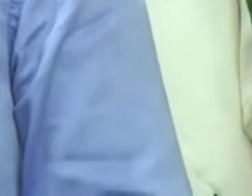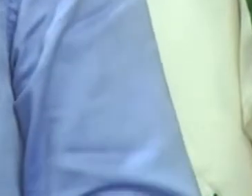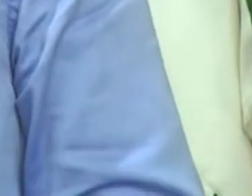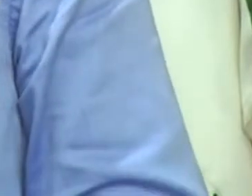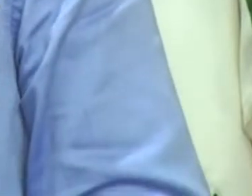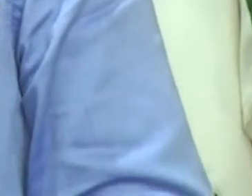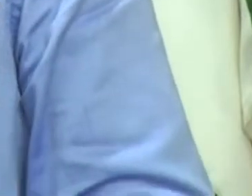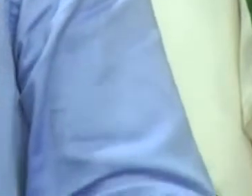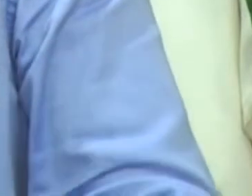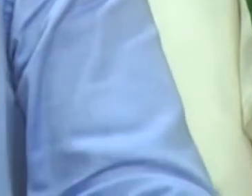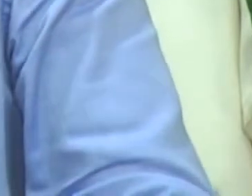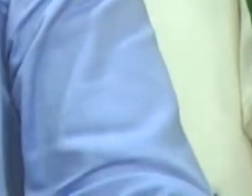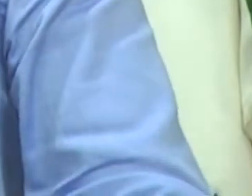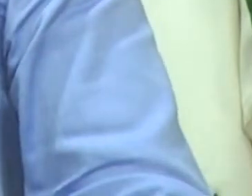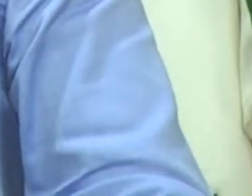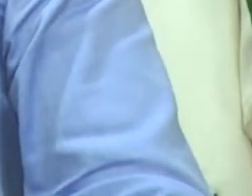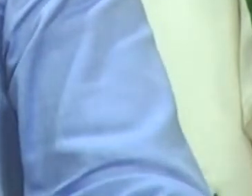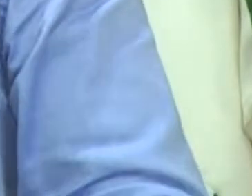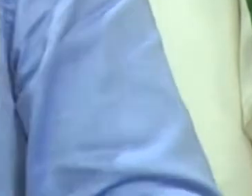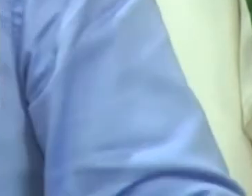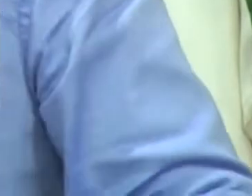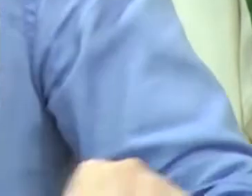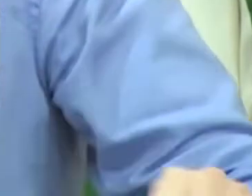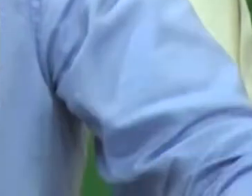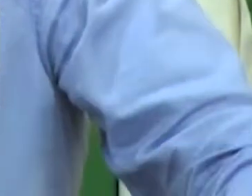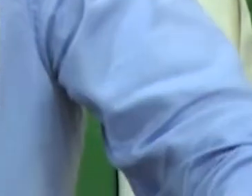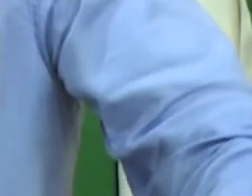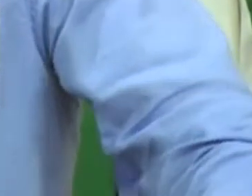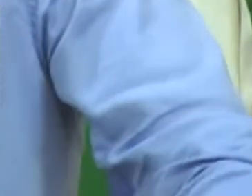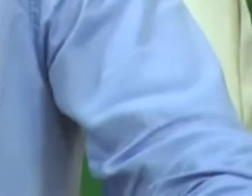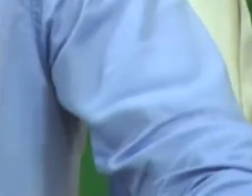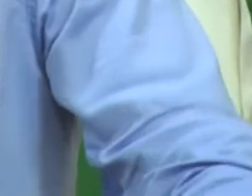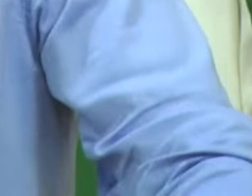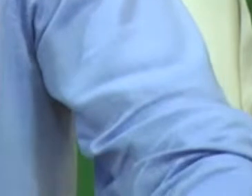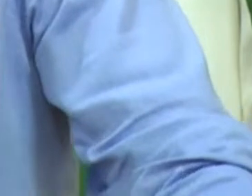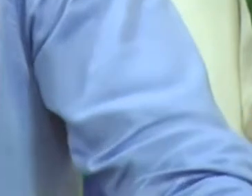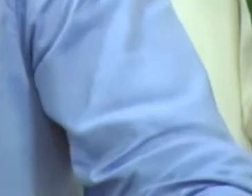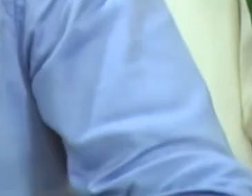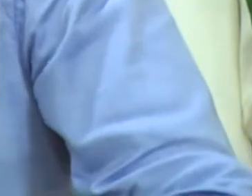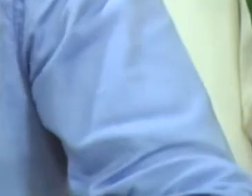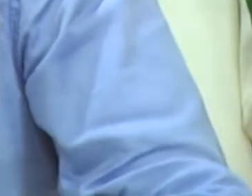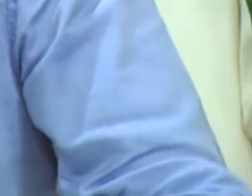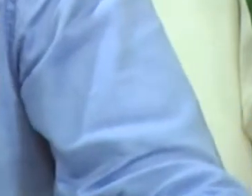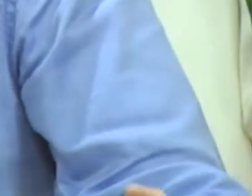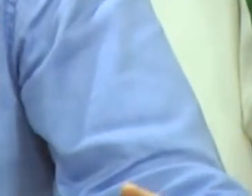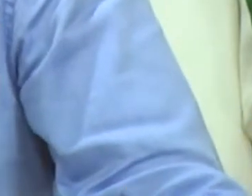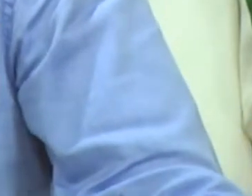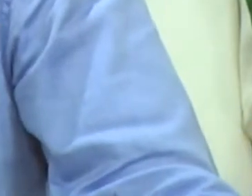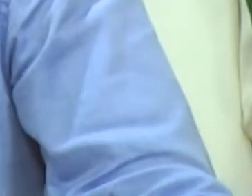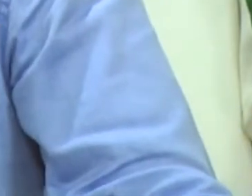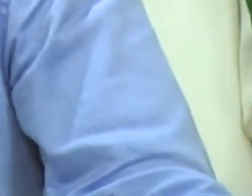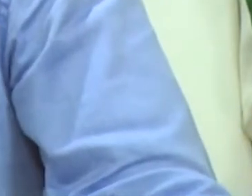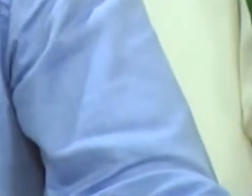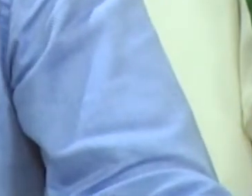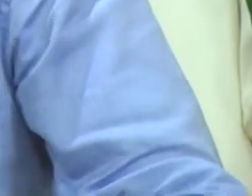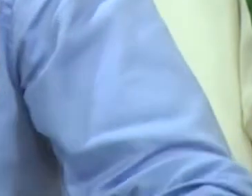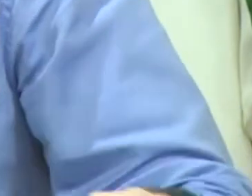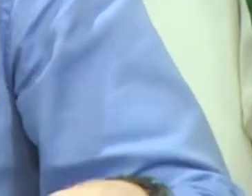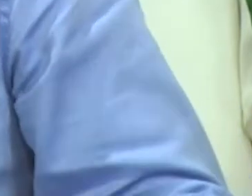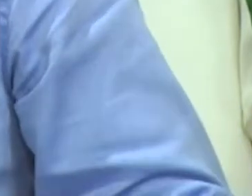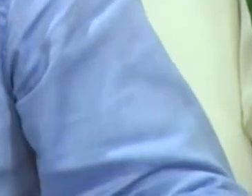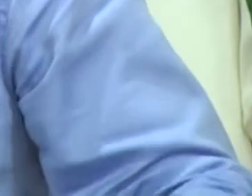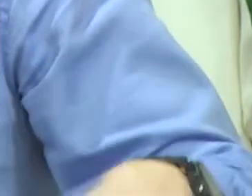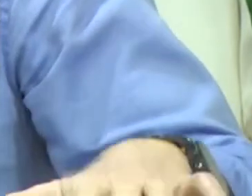análise que a vice-reitora da Universidade Federal do Rio Grande do Sul faz sobre a questão das humanidades, ela é séria